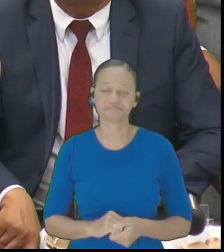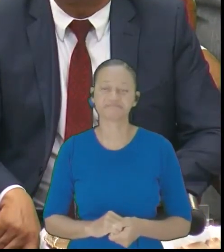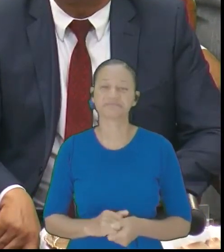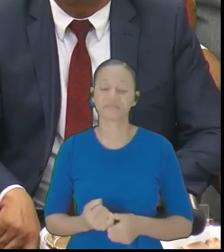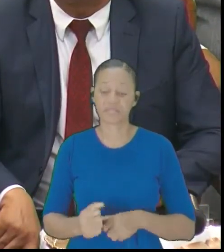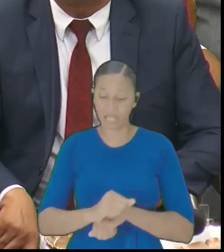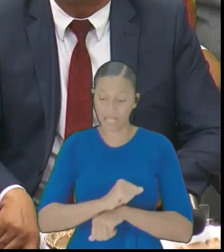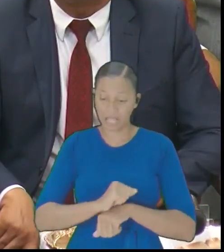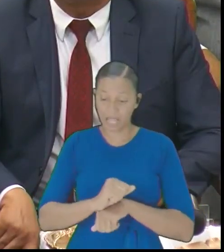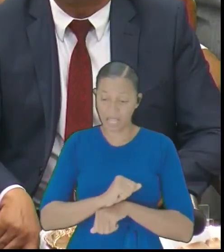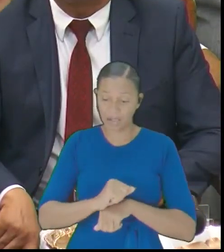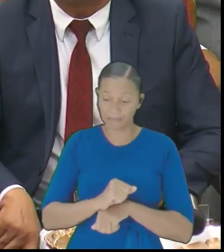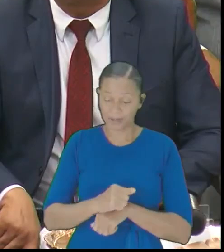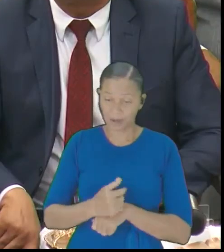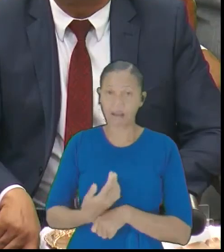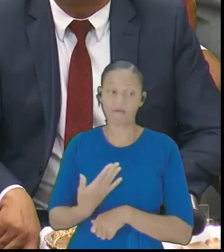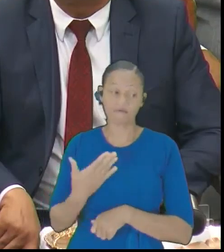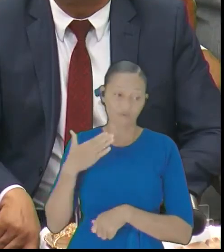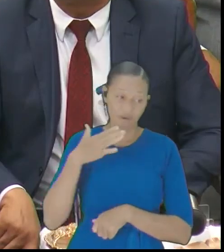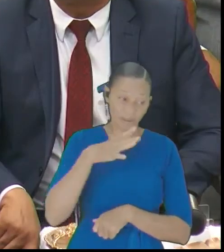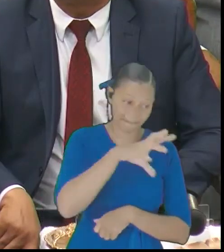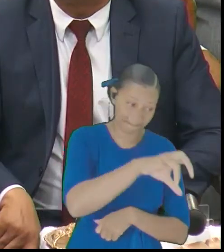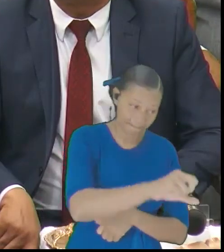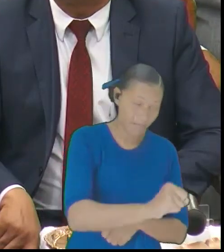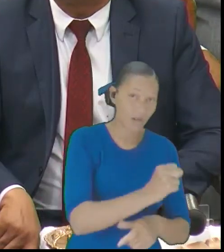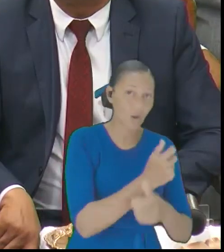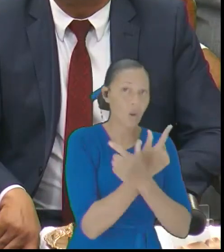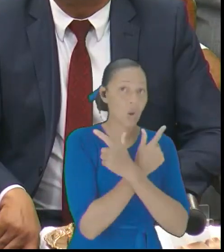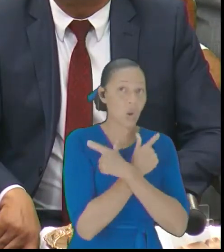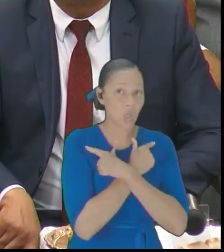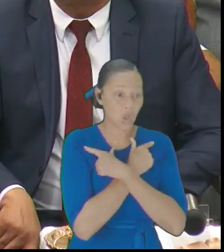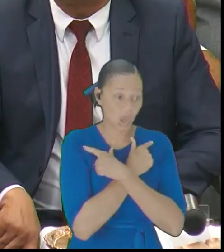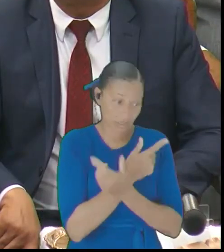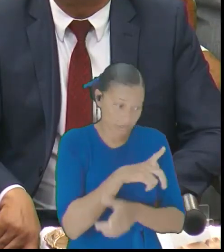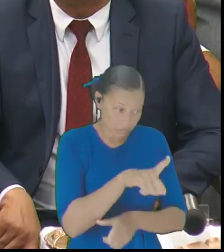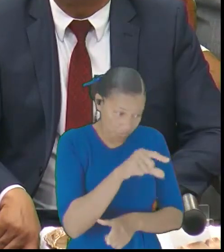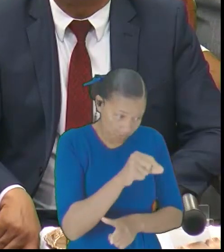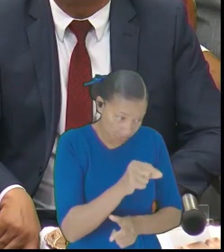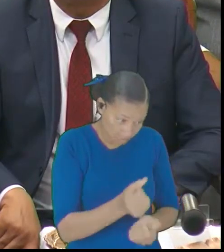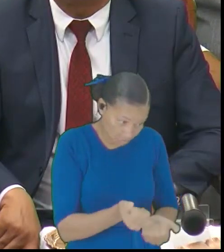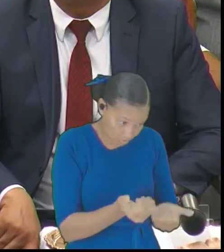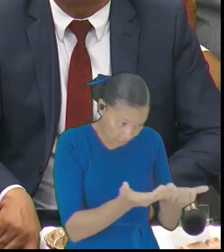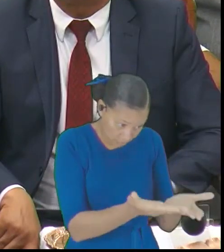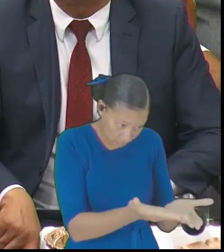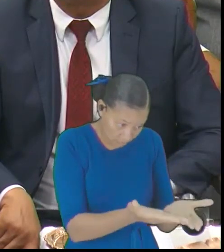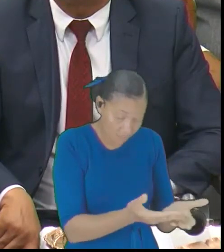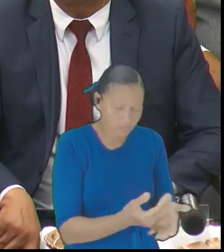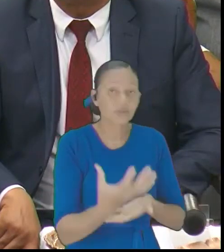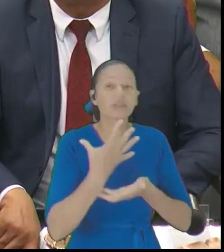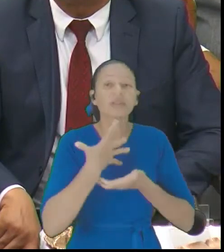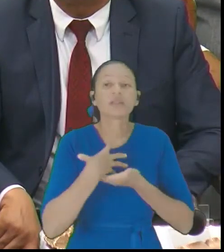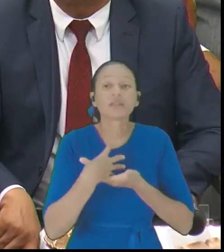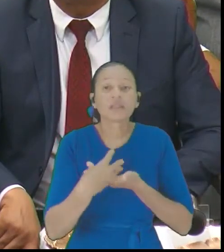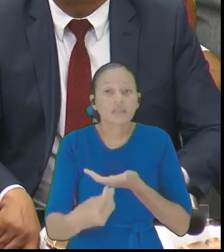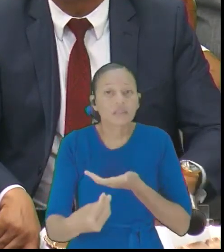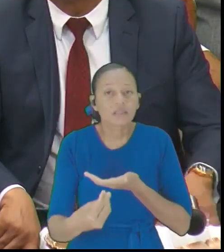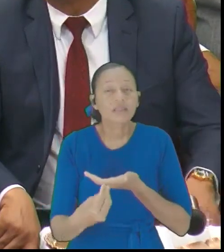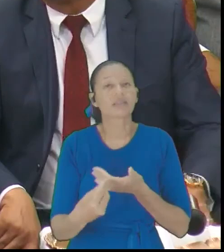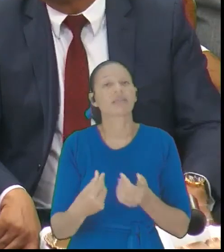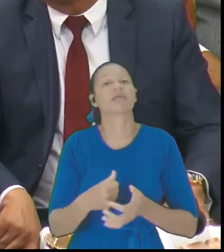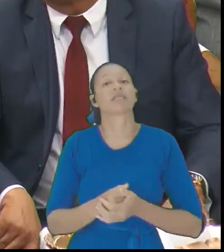Abraão foi lá, buscou Ló e deixou lá. Não foi esse o caminho que você escolheu? Diga comigo assim,